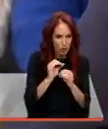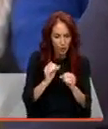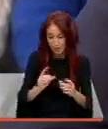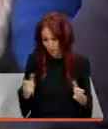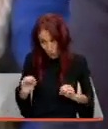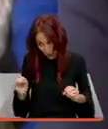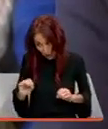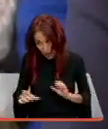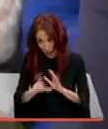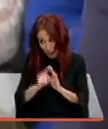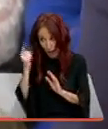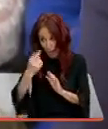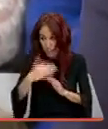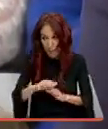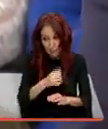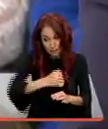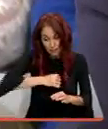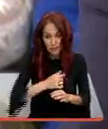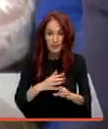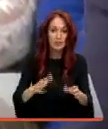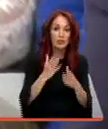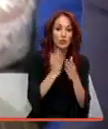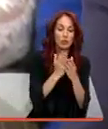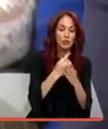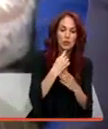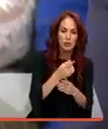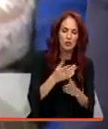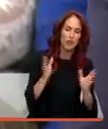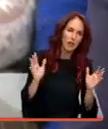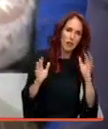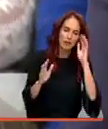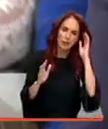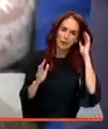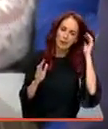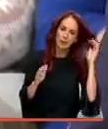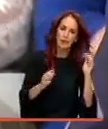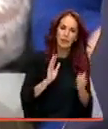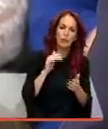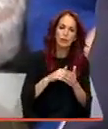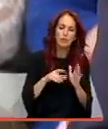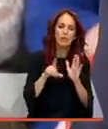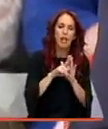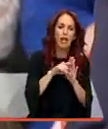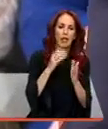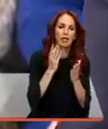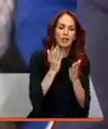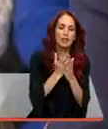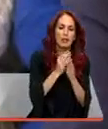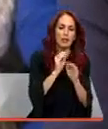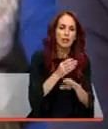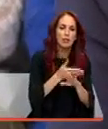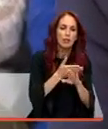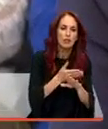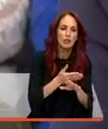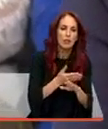pouco na rua e estudos realizados que começam por dizer é resultado da aplicação do é bom é muito bom mas depois